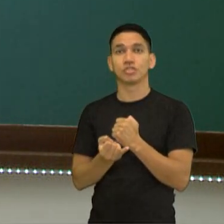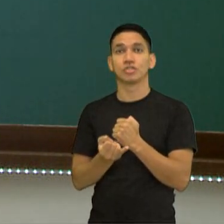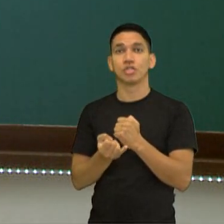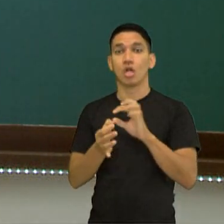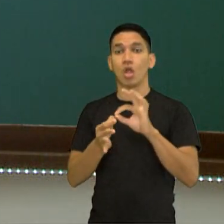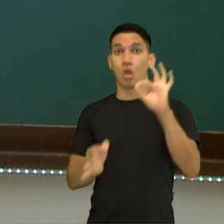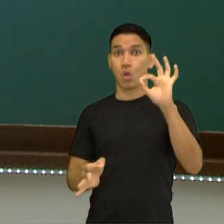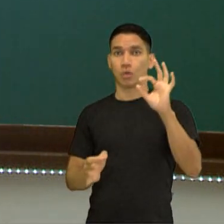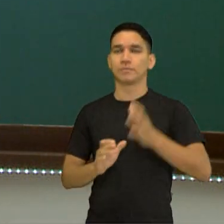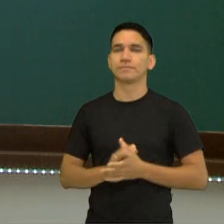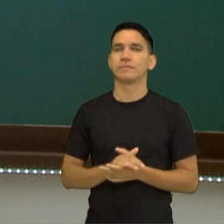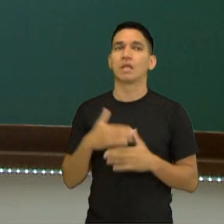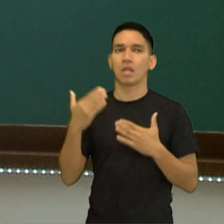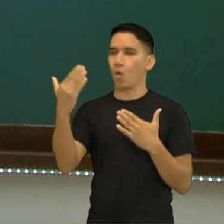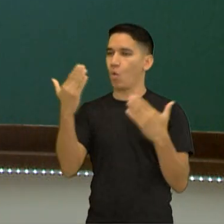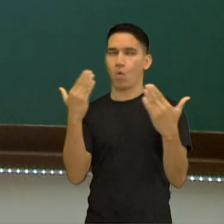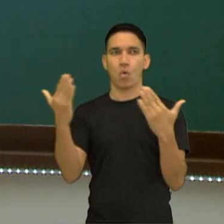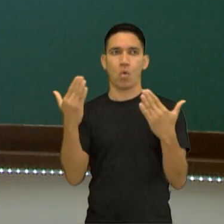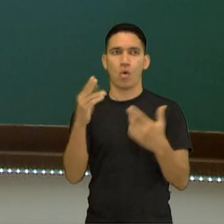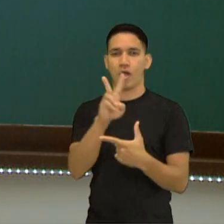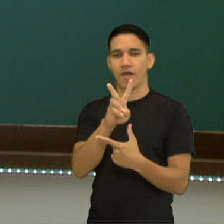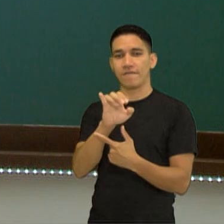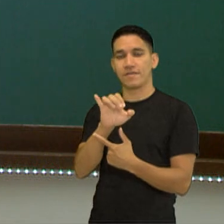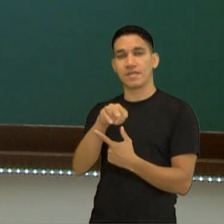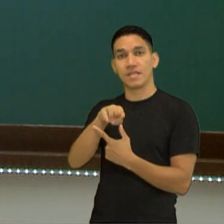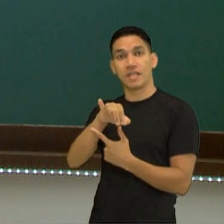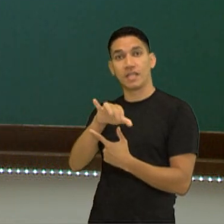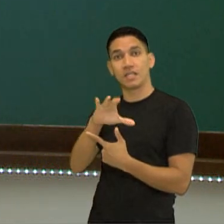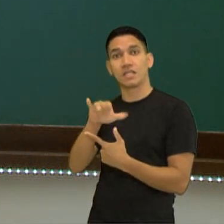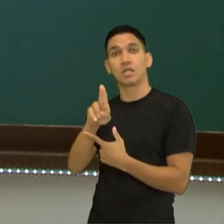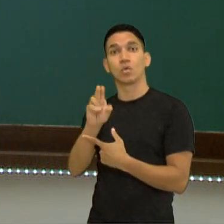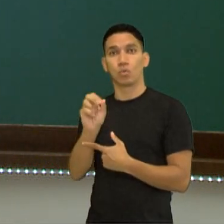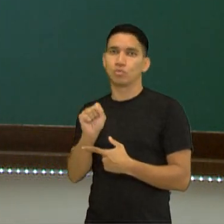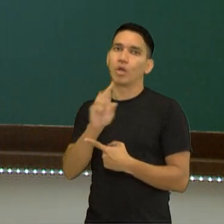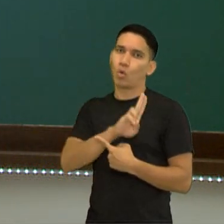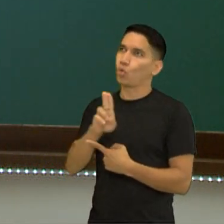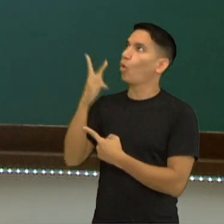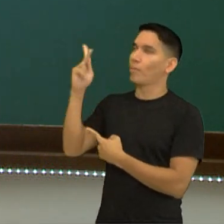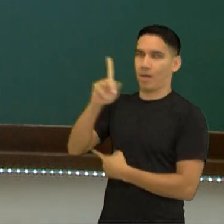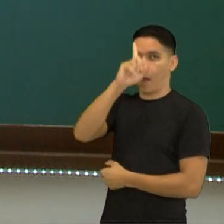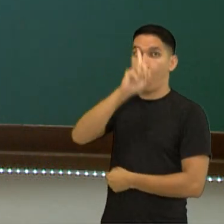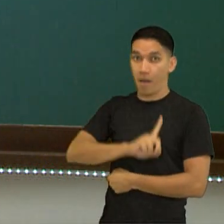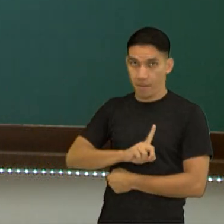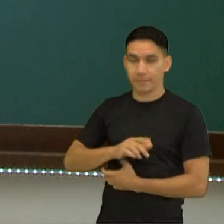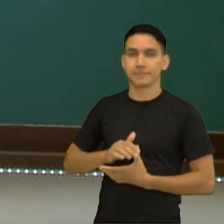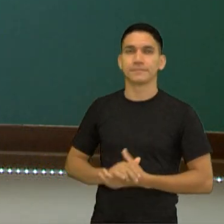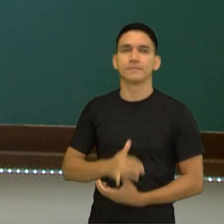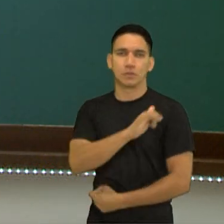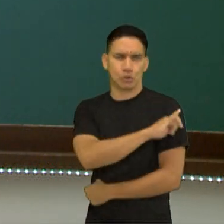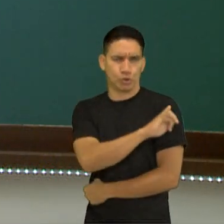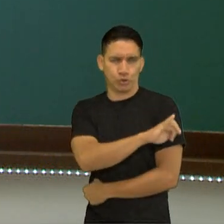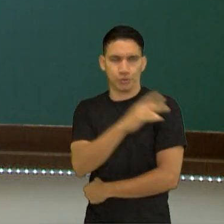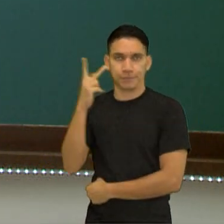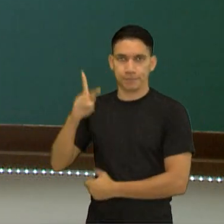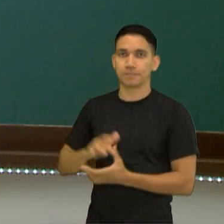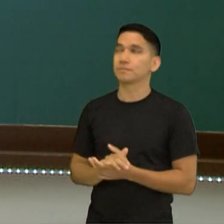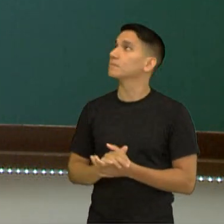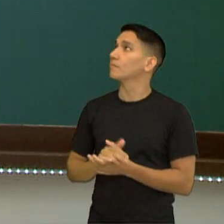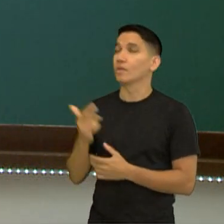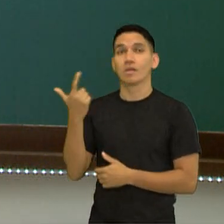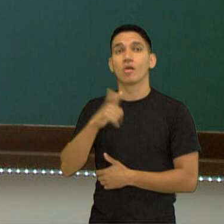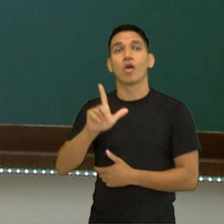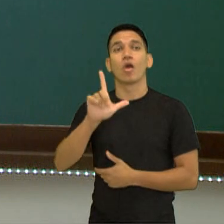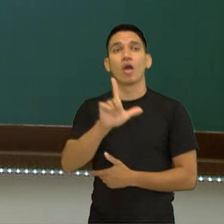tá? Então aqui eu estou comparando o Vinícius, que é o nome desse mascote aqui das Olimpíadas do Rio de Janeiro, com o